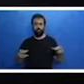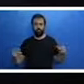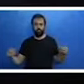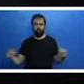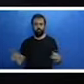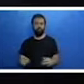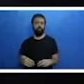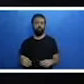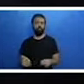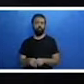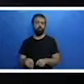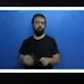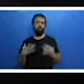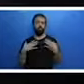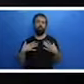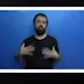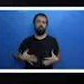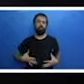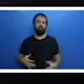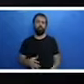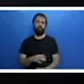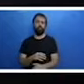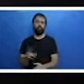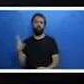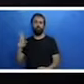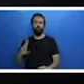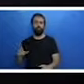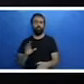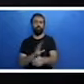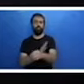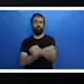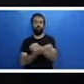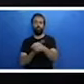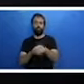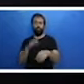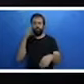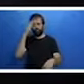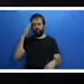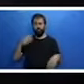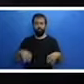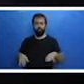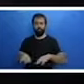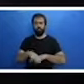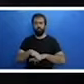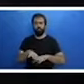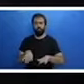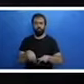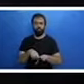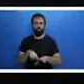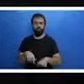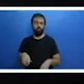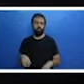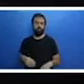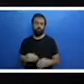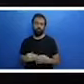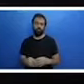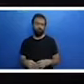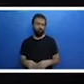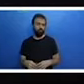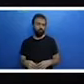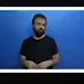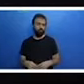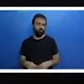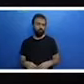como as nossas mãos os pés braços pernas e até a cabeça em todos os desafios nós teremos que